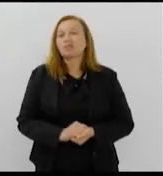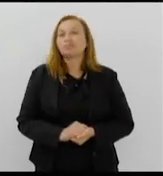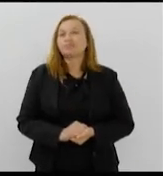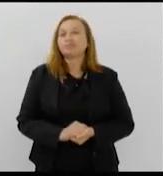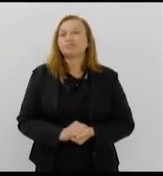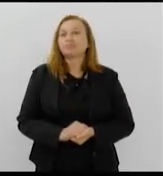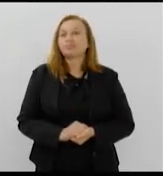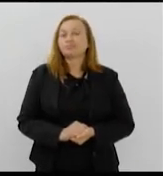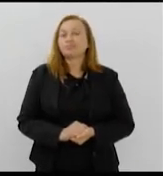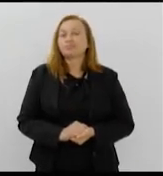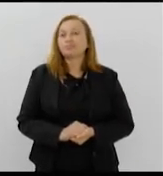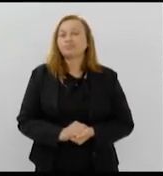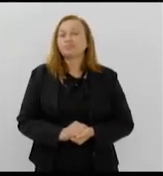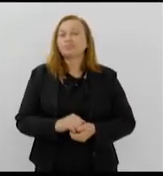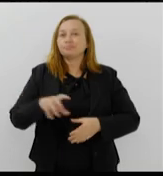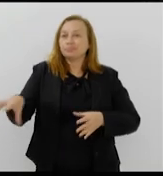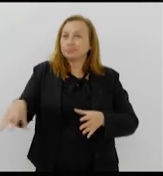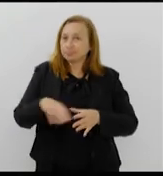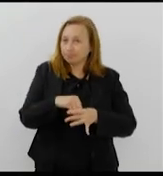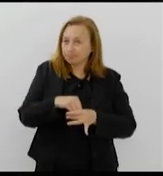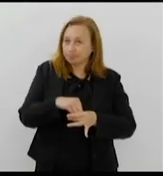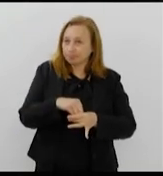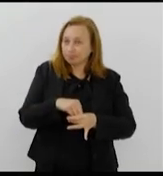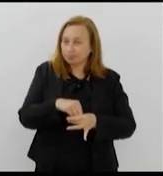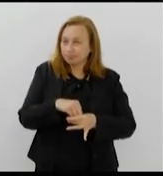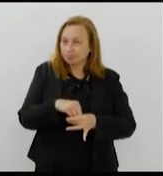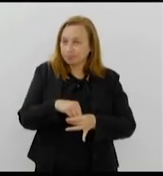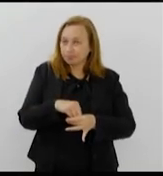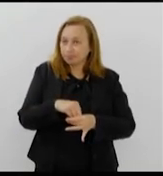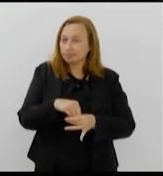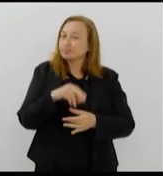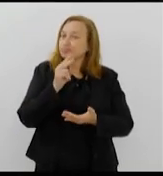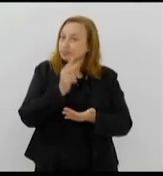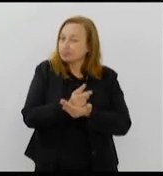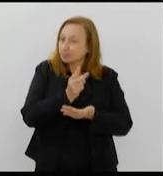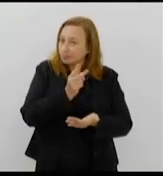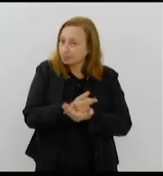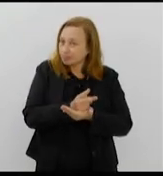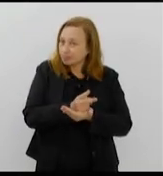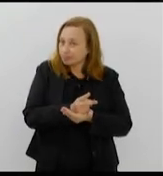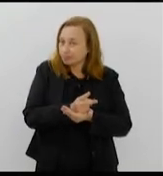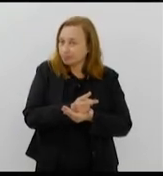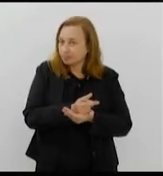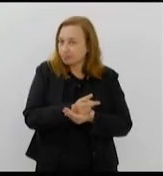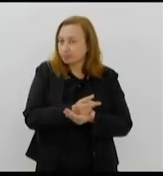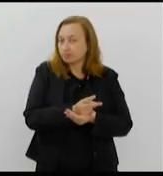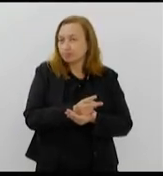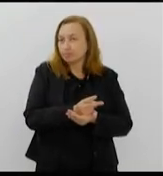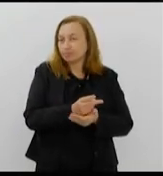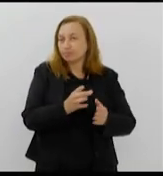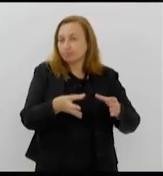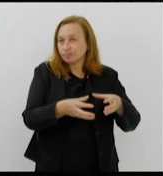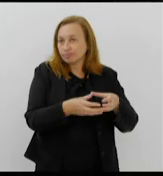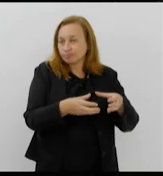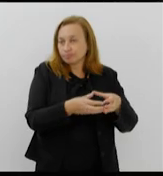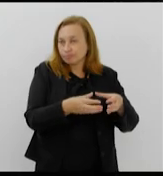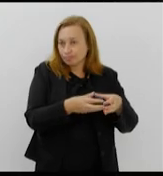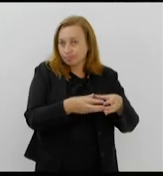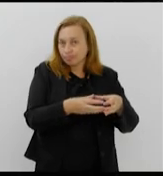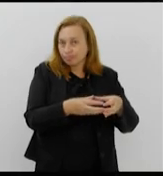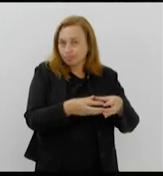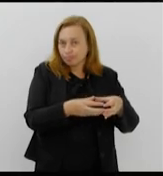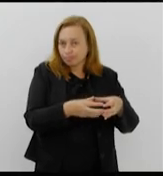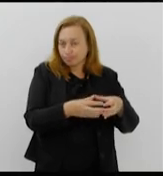é, incluir os mesmos menos favorecidos no orçamento